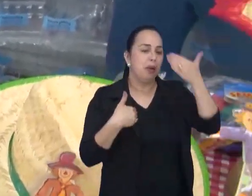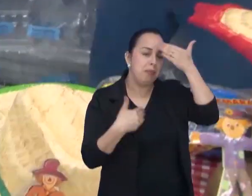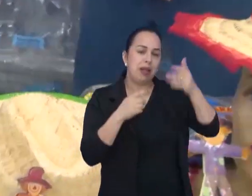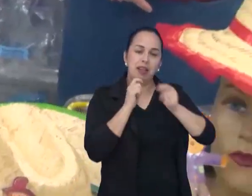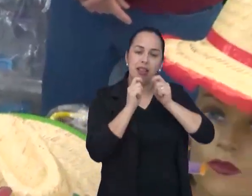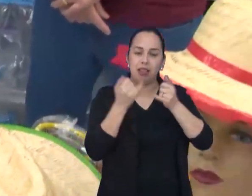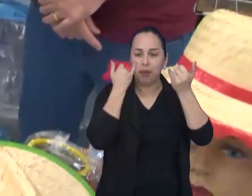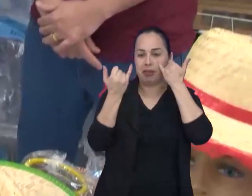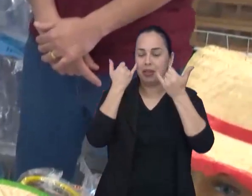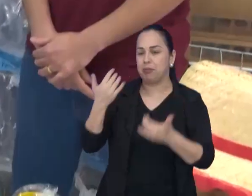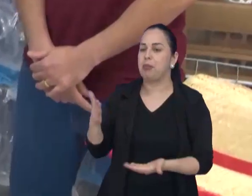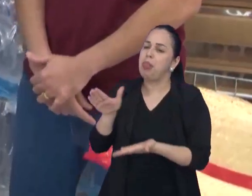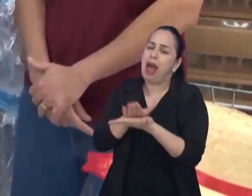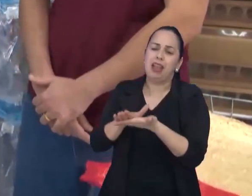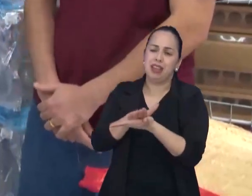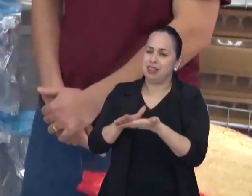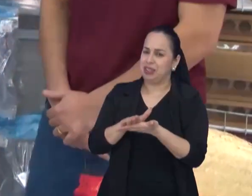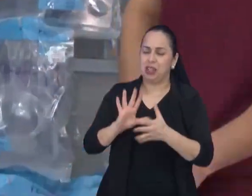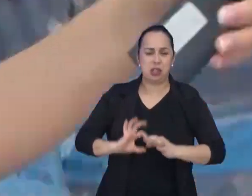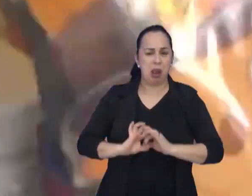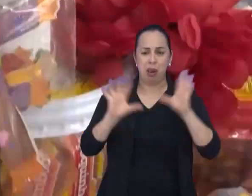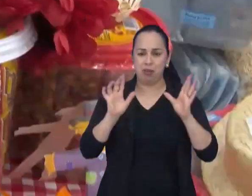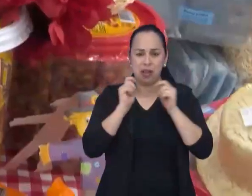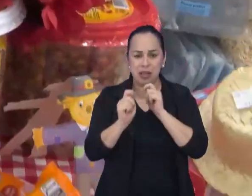pelas informações. Por nada, que isso, ficamos à disposição.